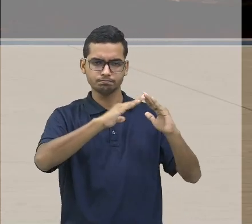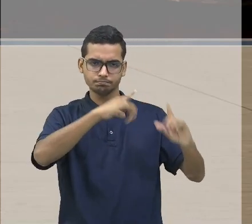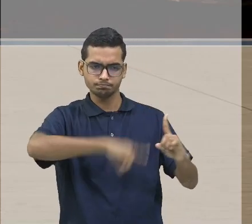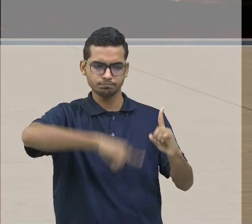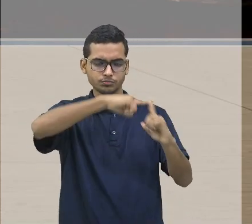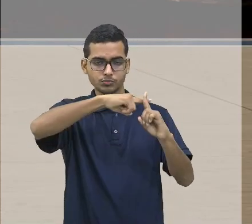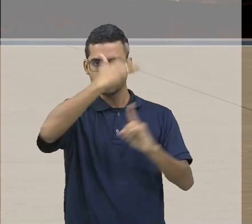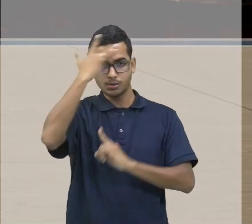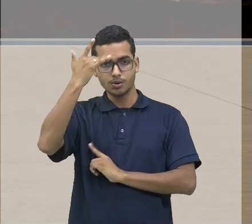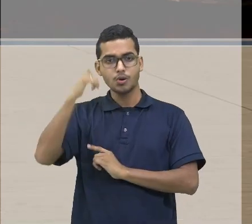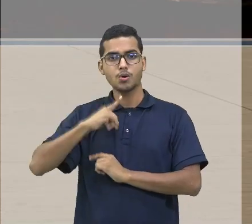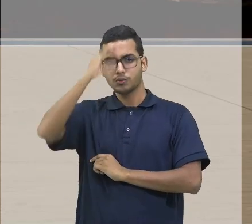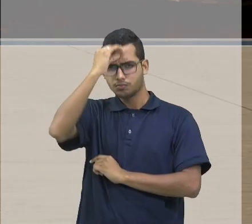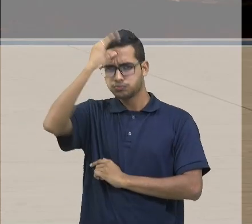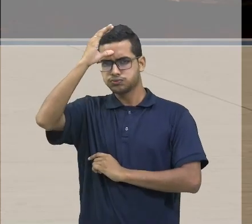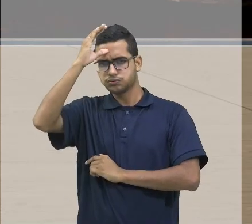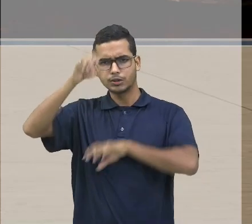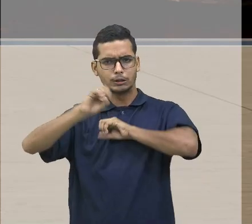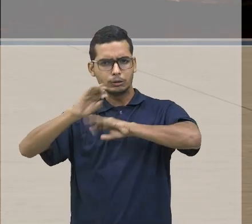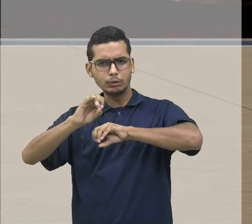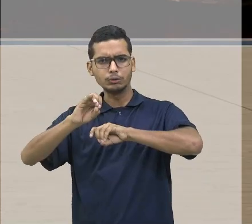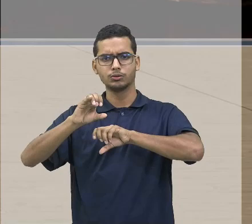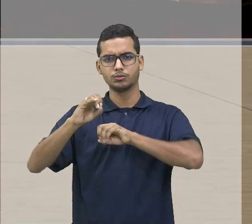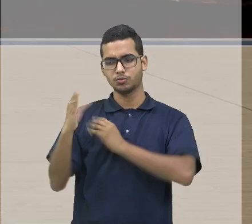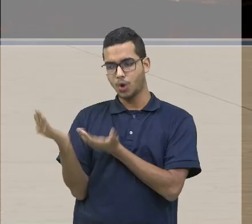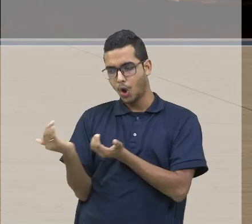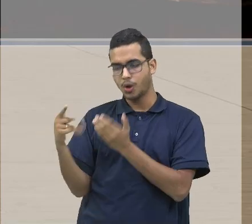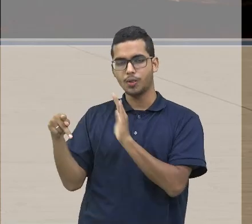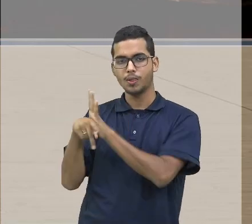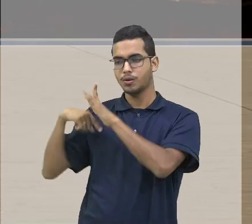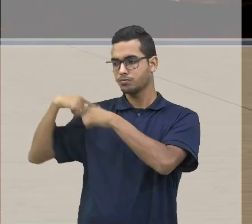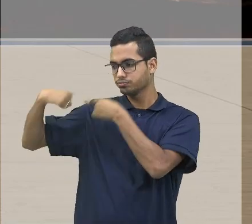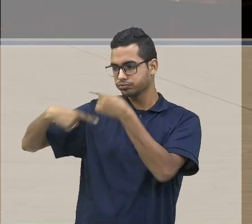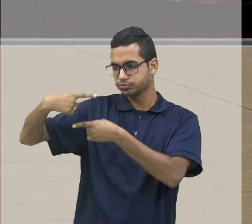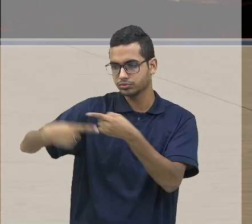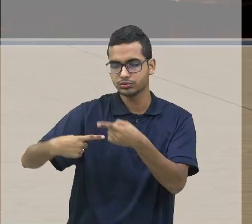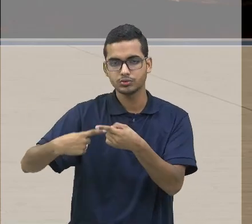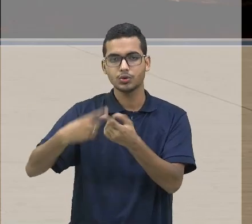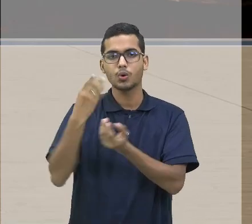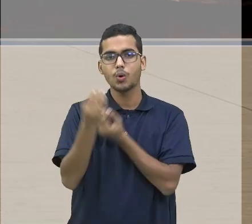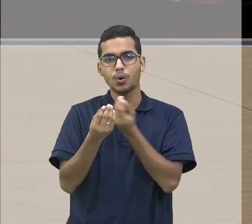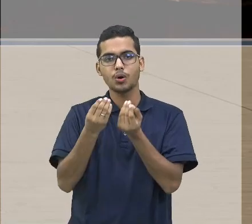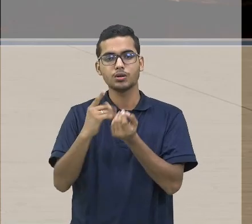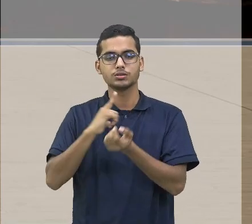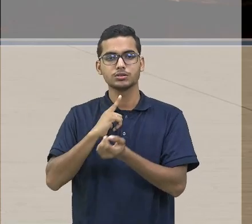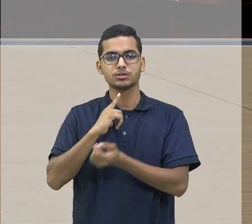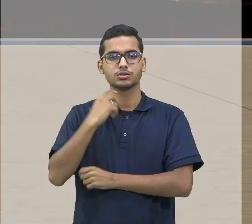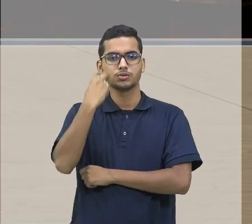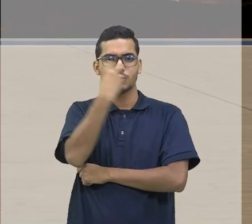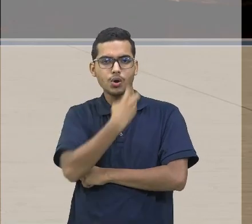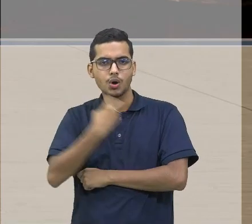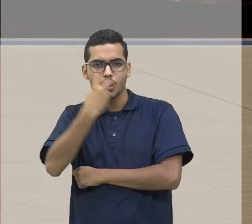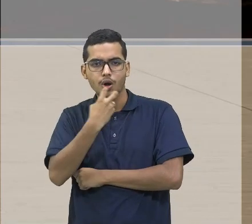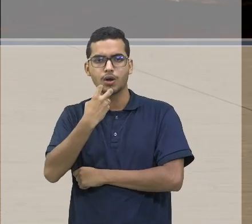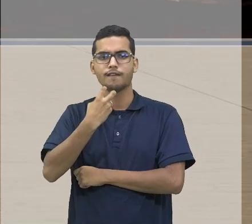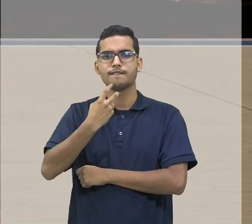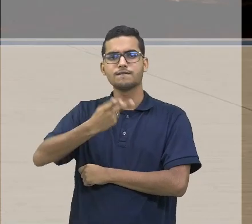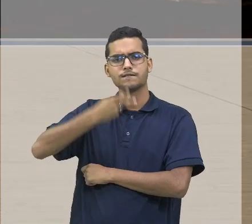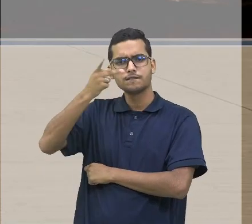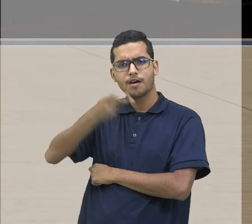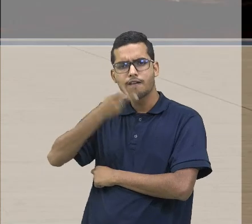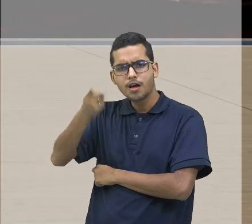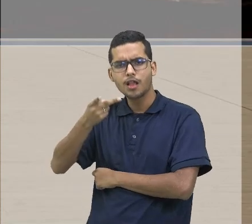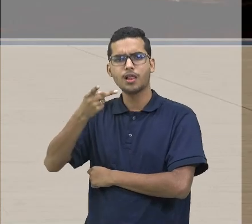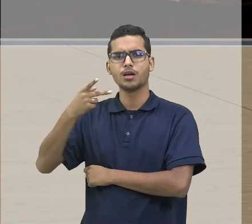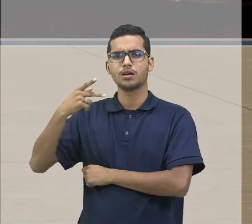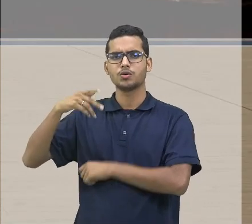repassando o conhecimento para os mais jovens, as pessoas de fora do clero, recorriam ao que é a tradição da oralidade, da fala, do que a gente está fazendo